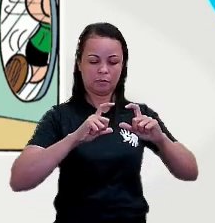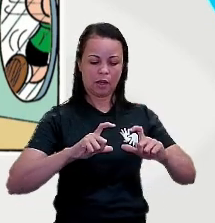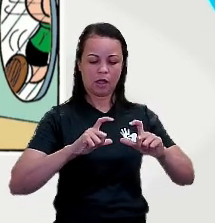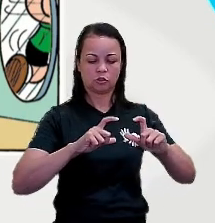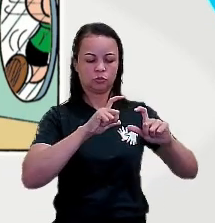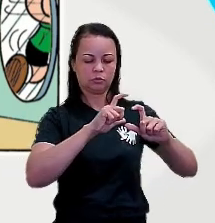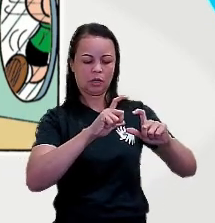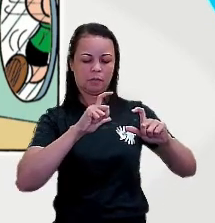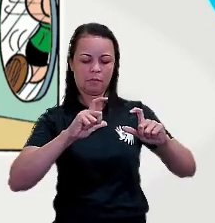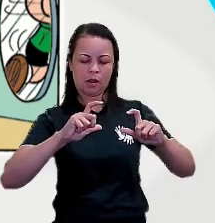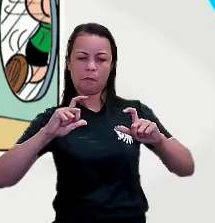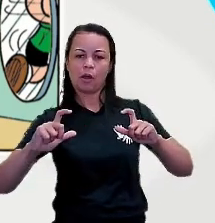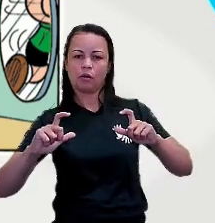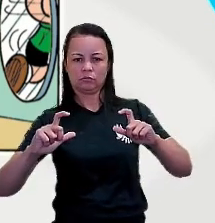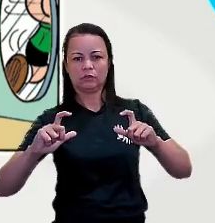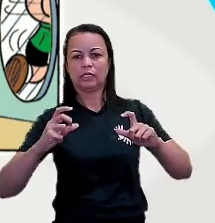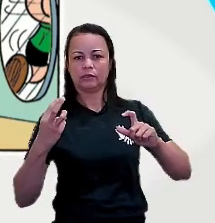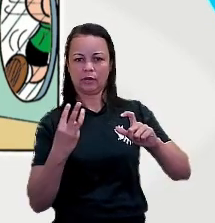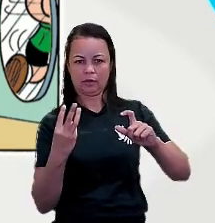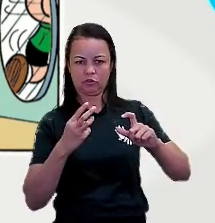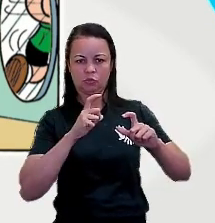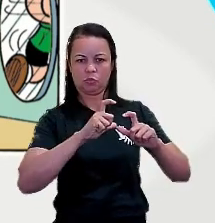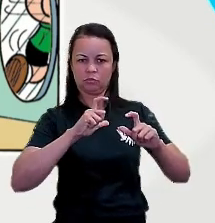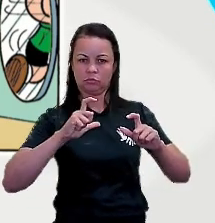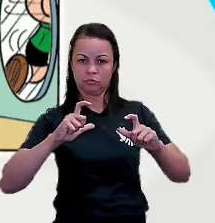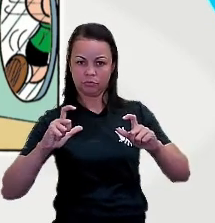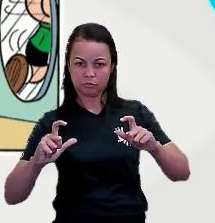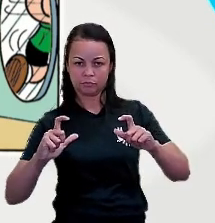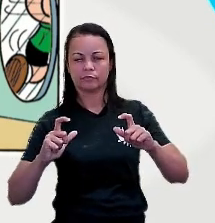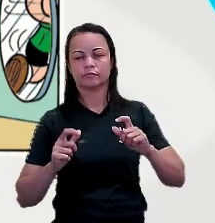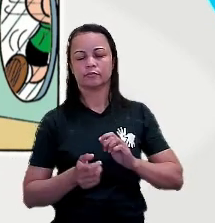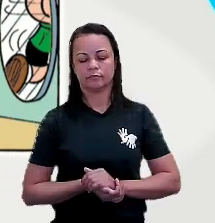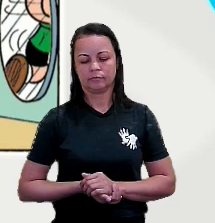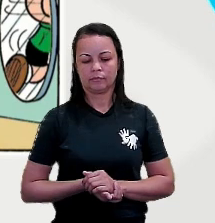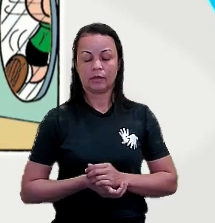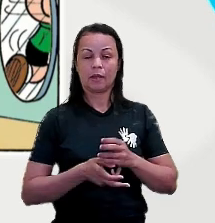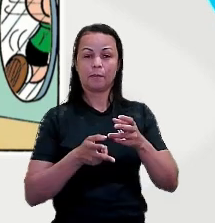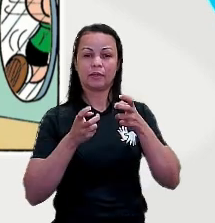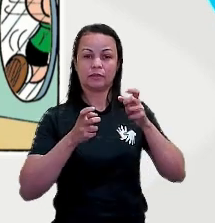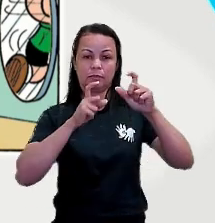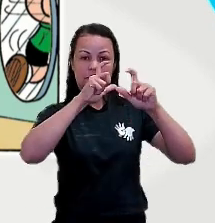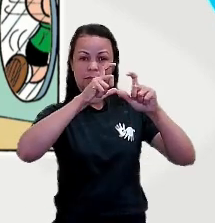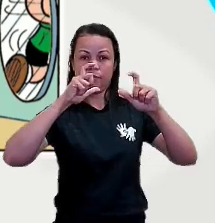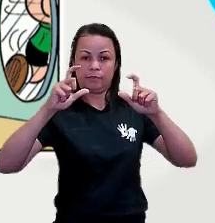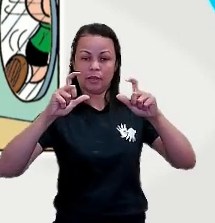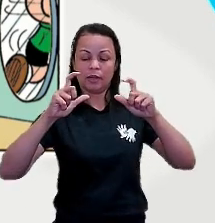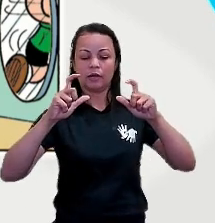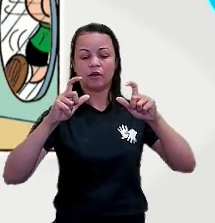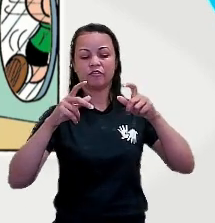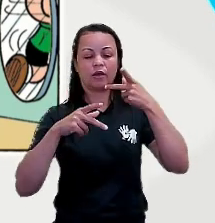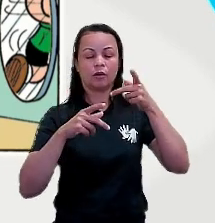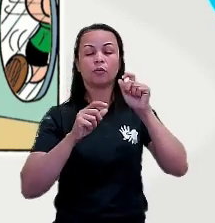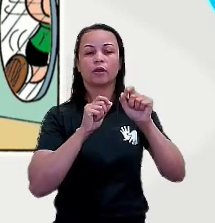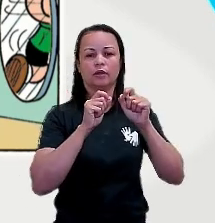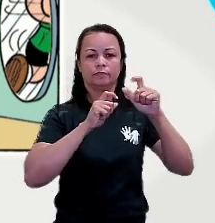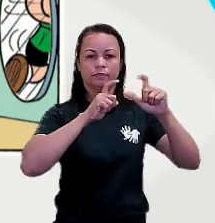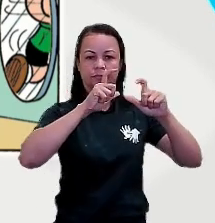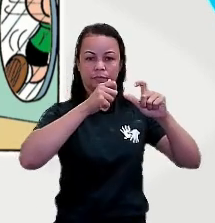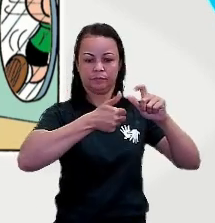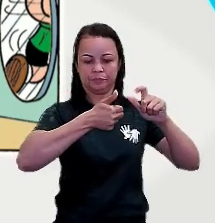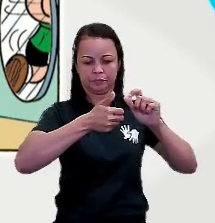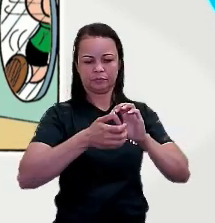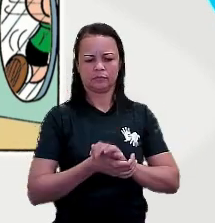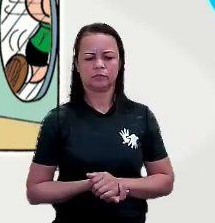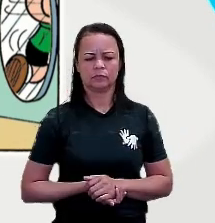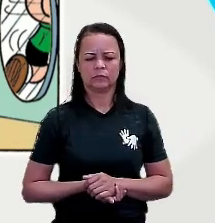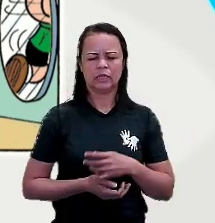outra tirinha com 3 quadrinhos. Percebam, a primeira tirinha fala o seguinte: para